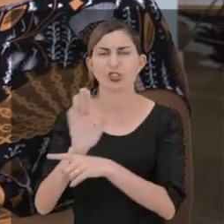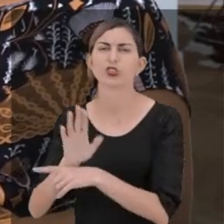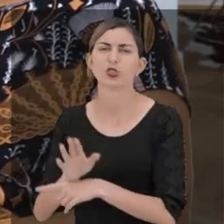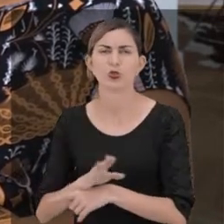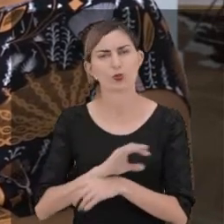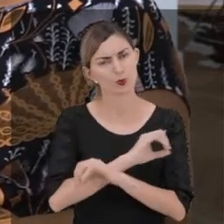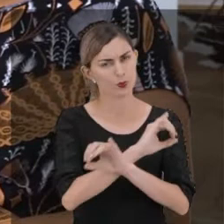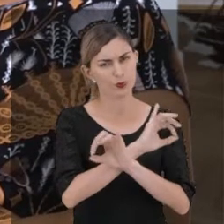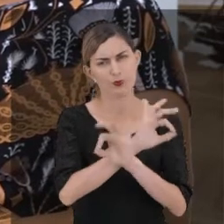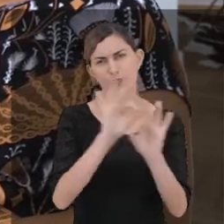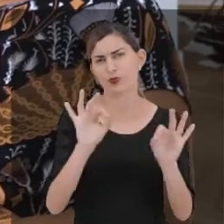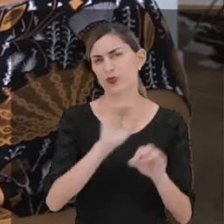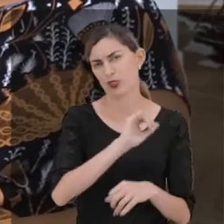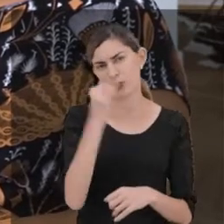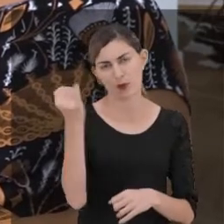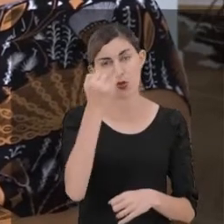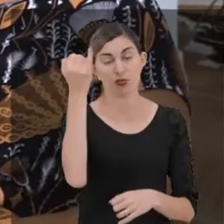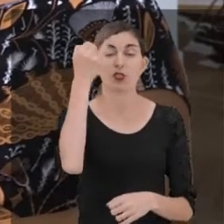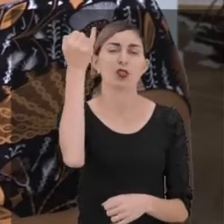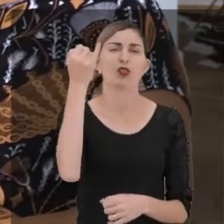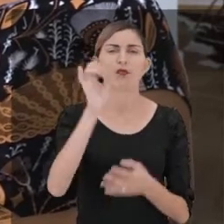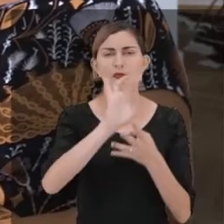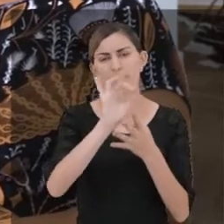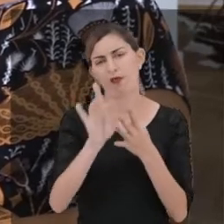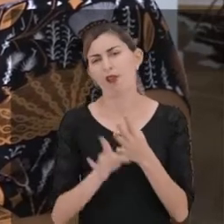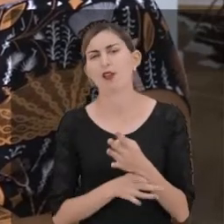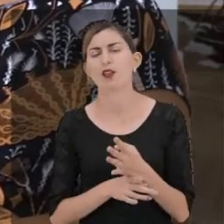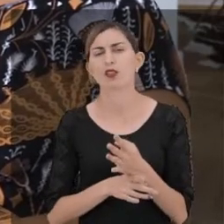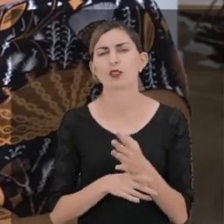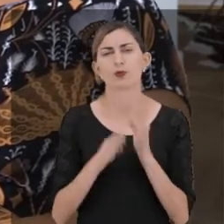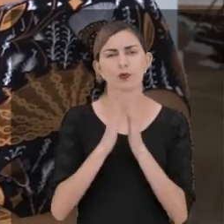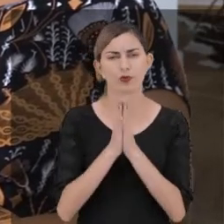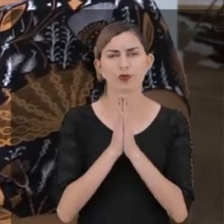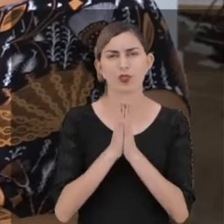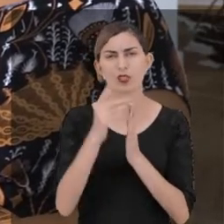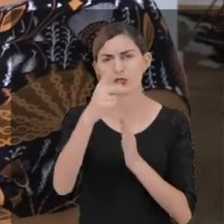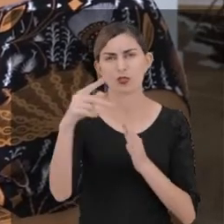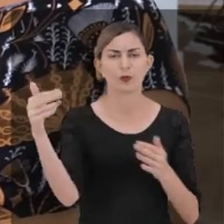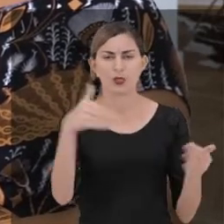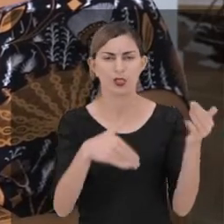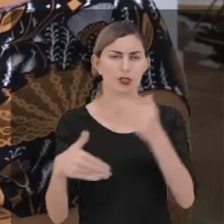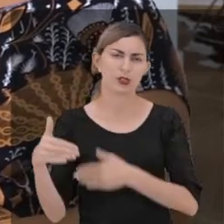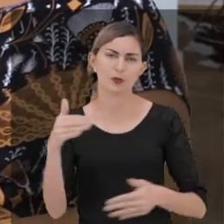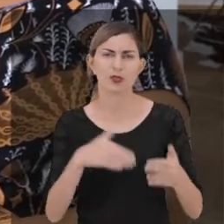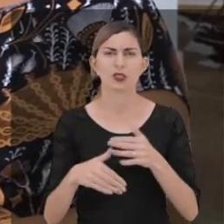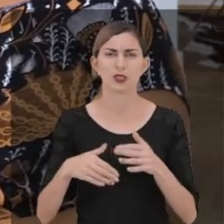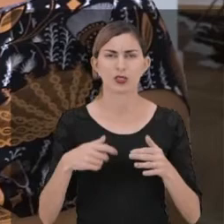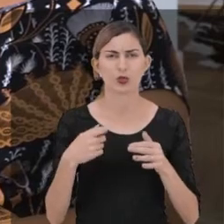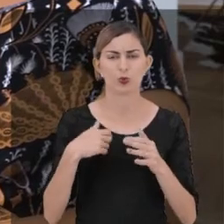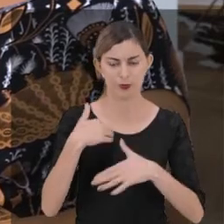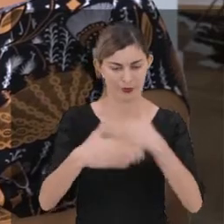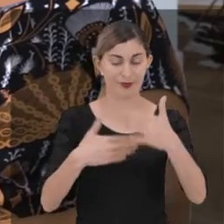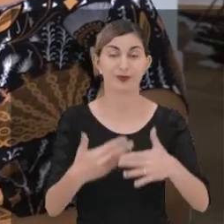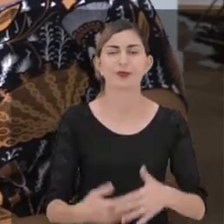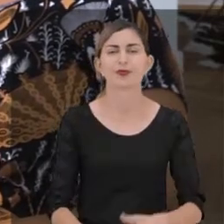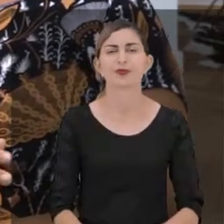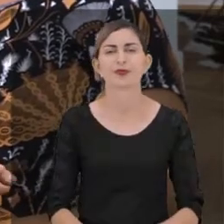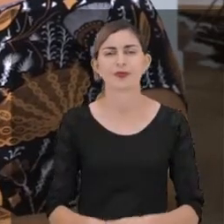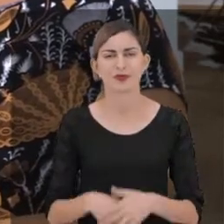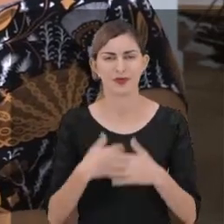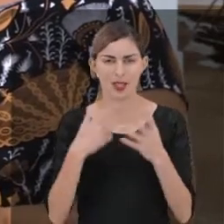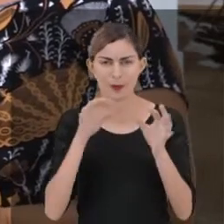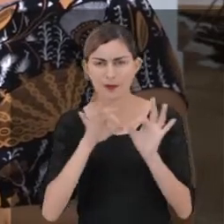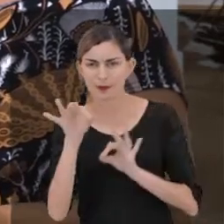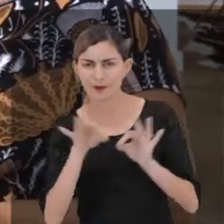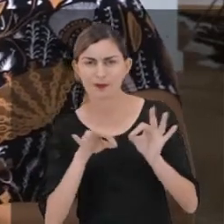estão riquíssimos em detalhes. E, por gentileza, gostaríamos que você tivesse uma participação extremamente ativa no dia a dia. Tem